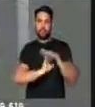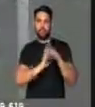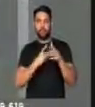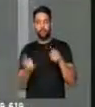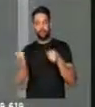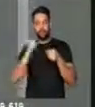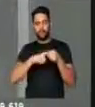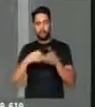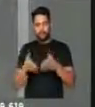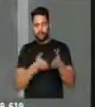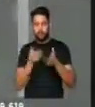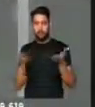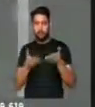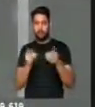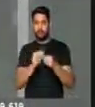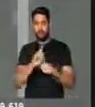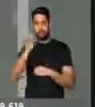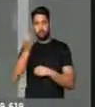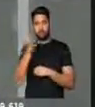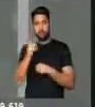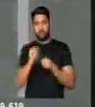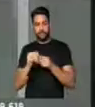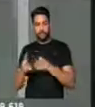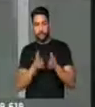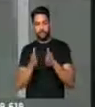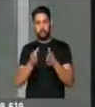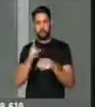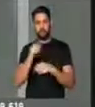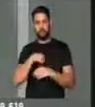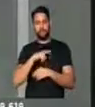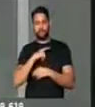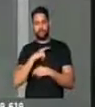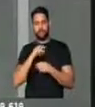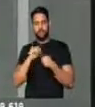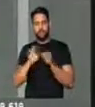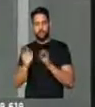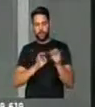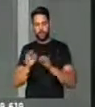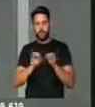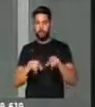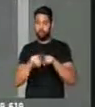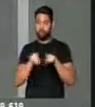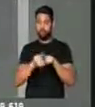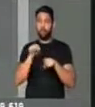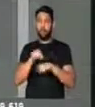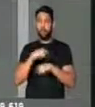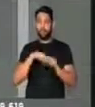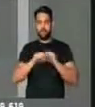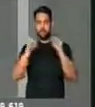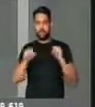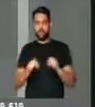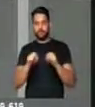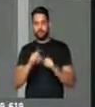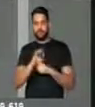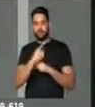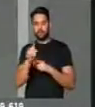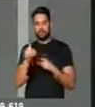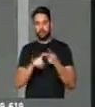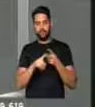este caminho, para, se Deus quiser, trilharmos o caminho de restabelecermos também o sistema de